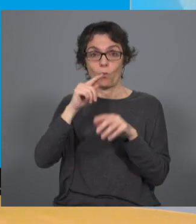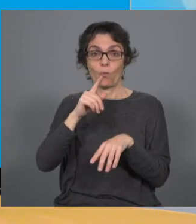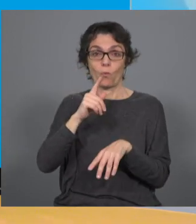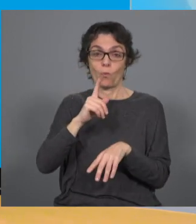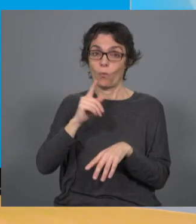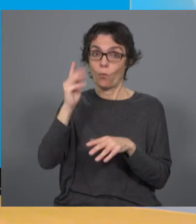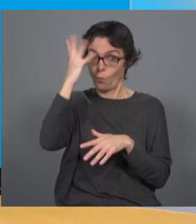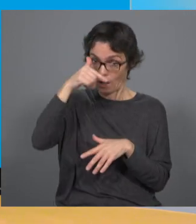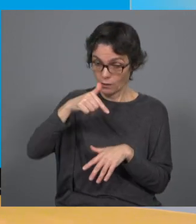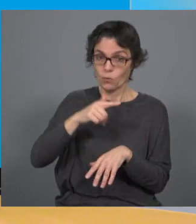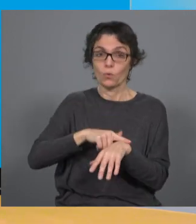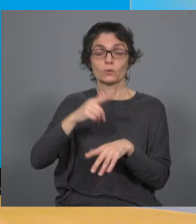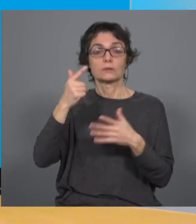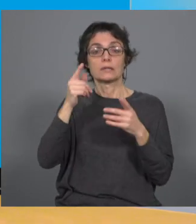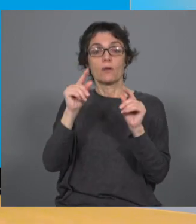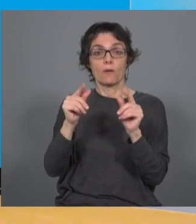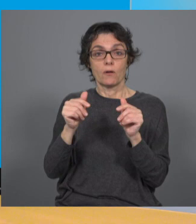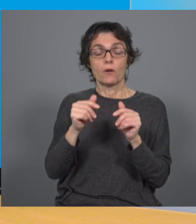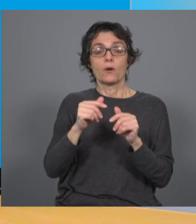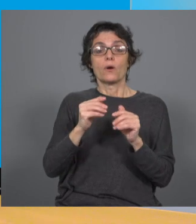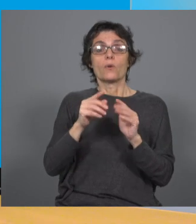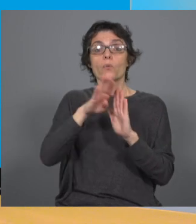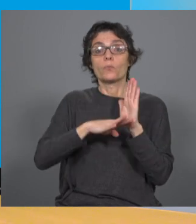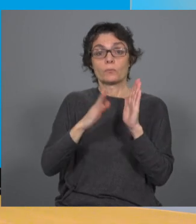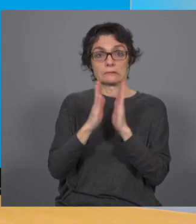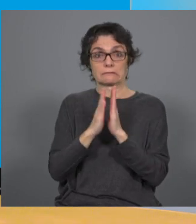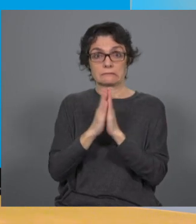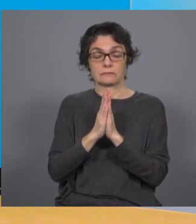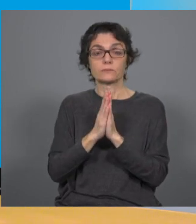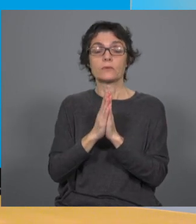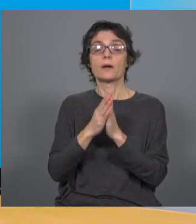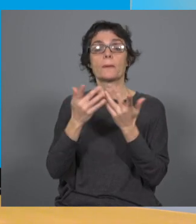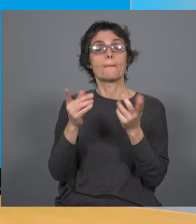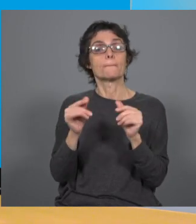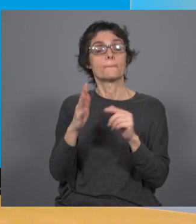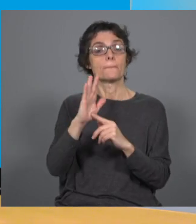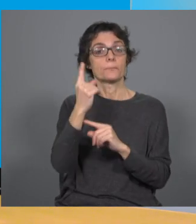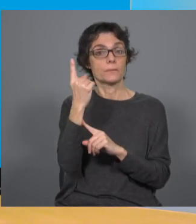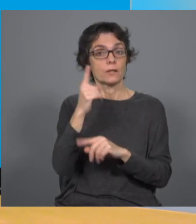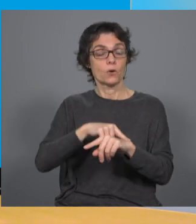a edição rádio do programa Eclésia. Basta sintonizar a Antena 1 pelas